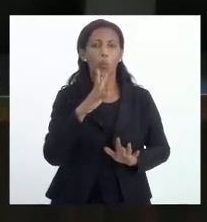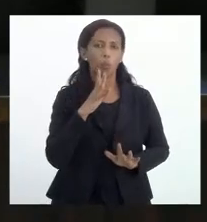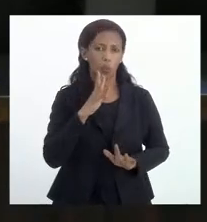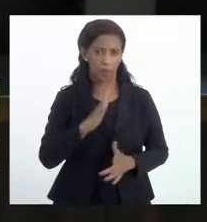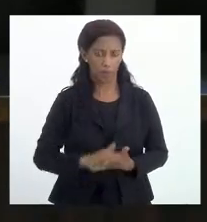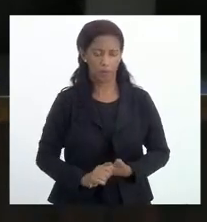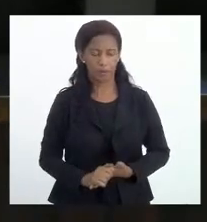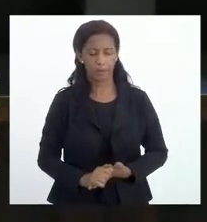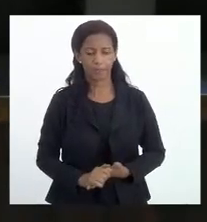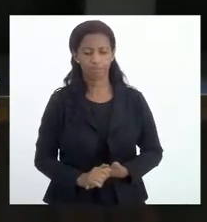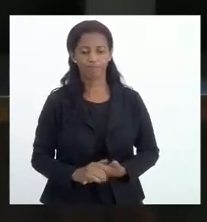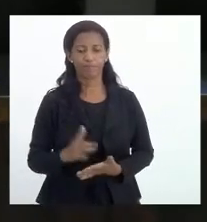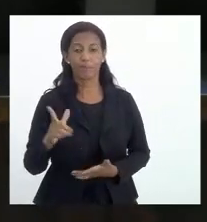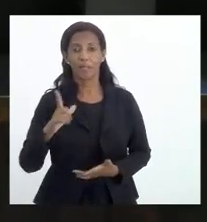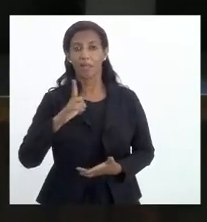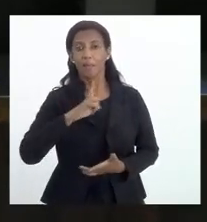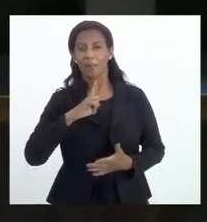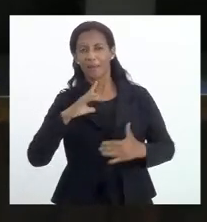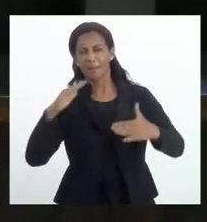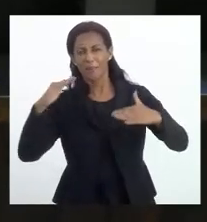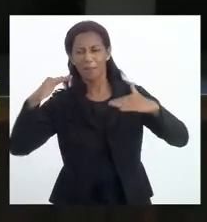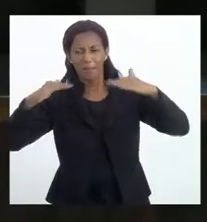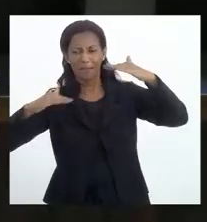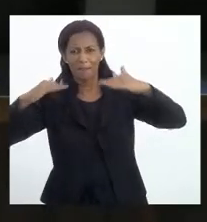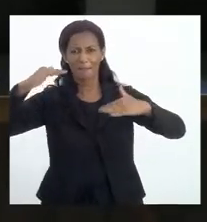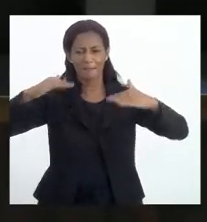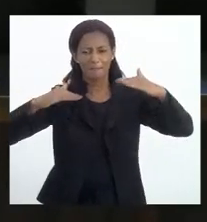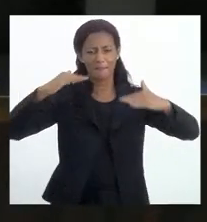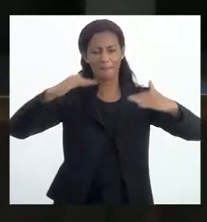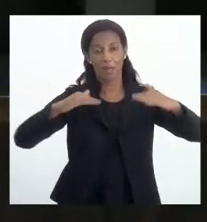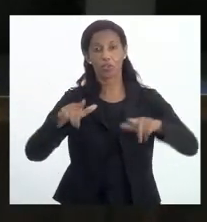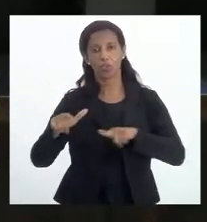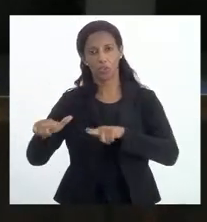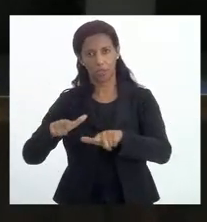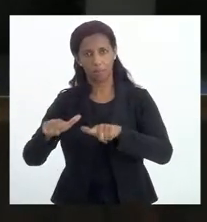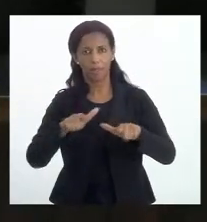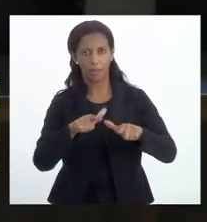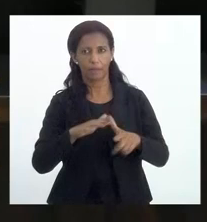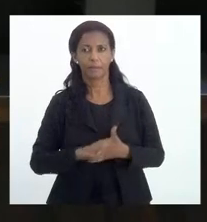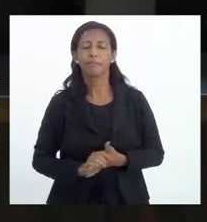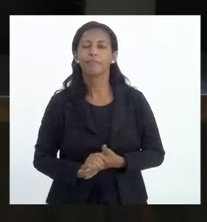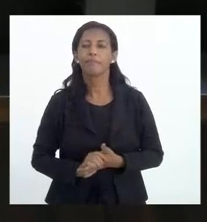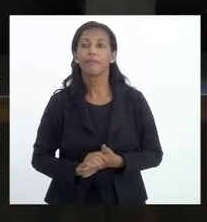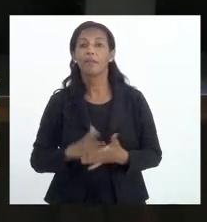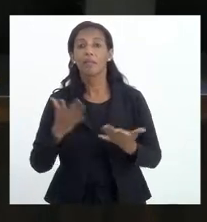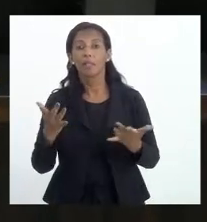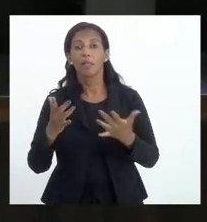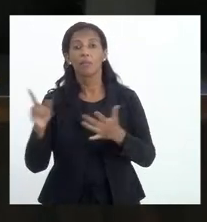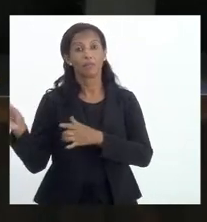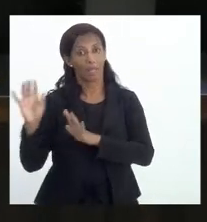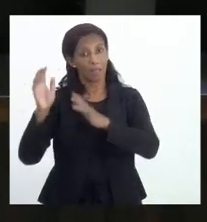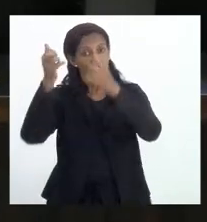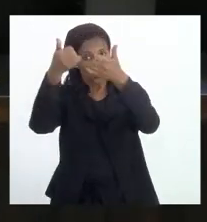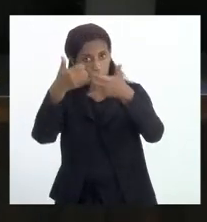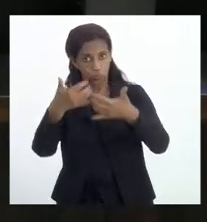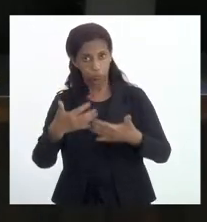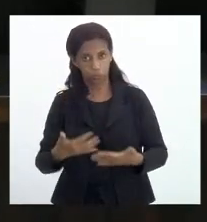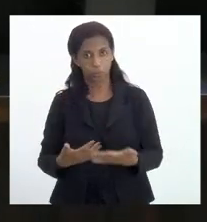para exatamente haver alguma margem de trabalho, né? Então, dada essa explicação,